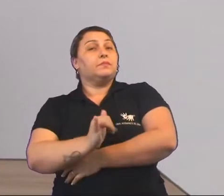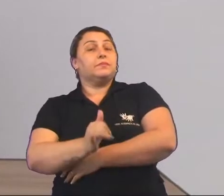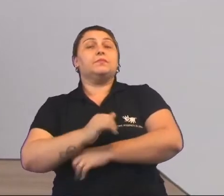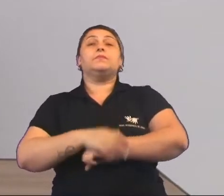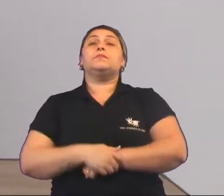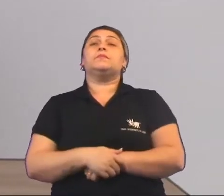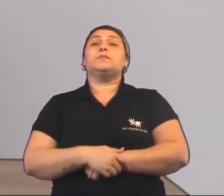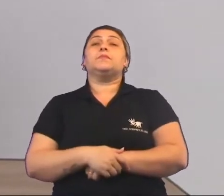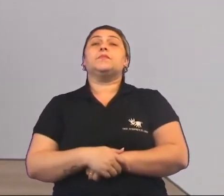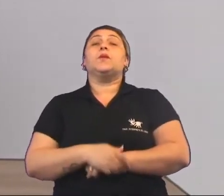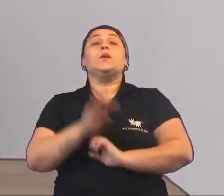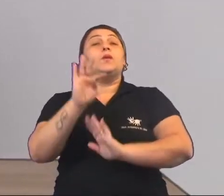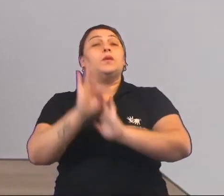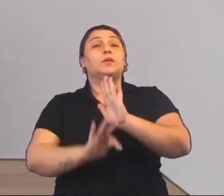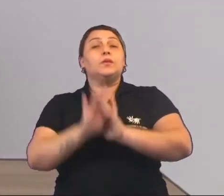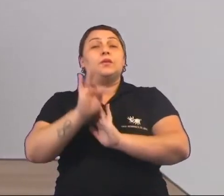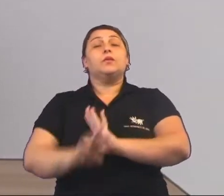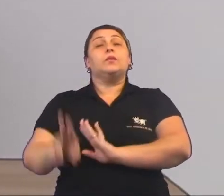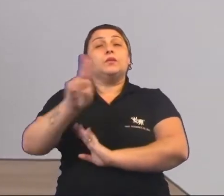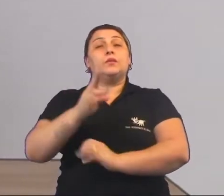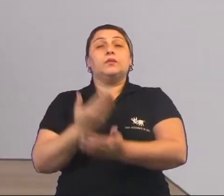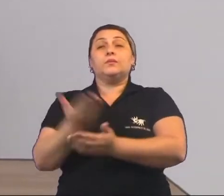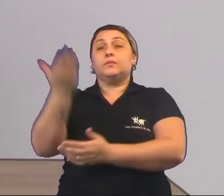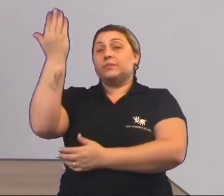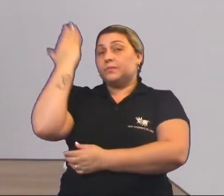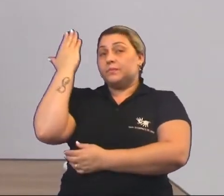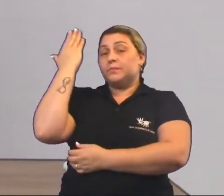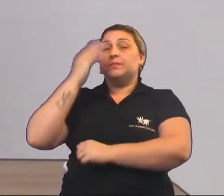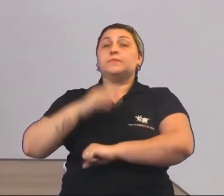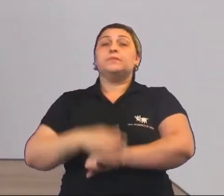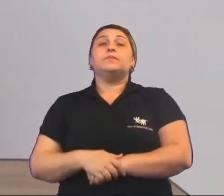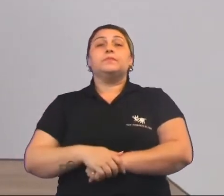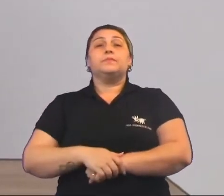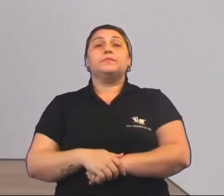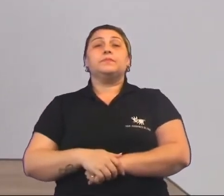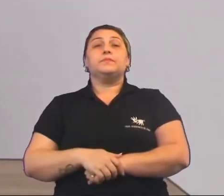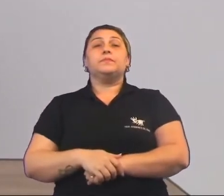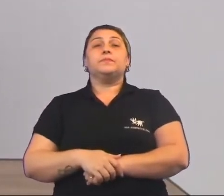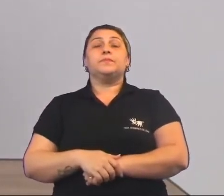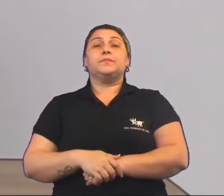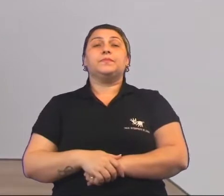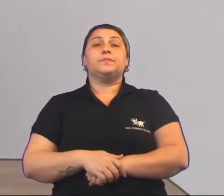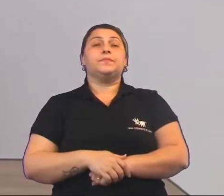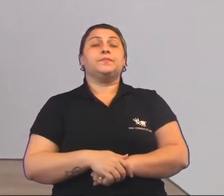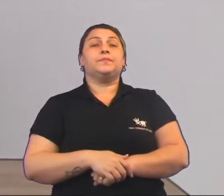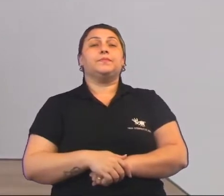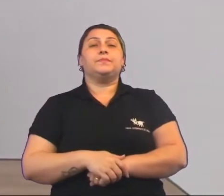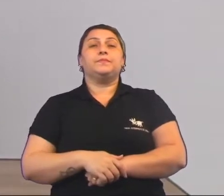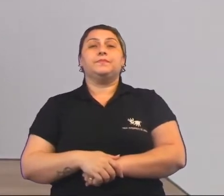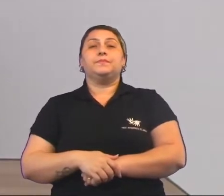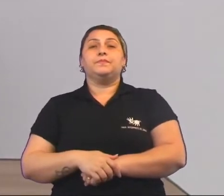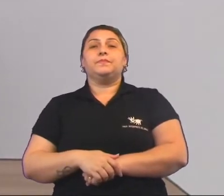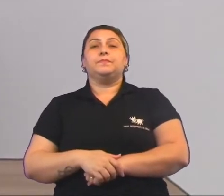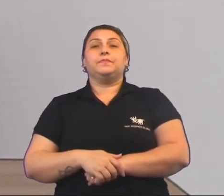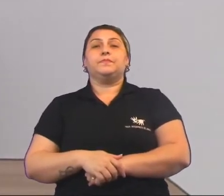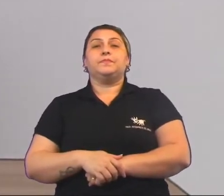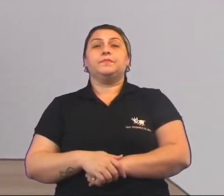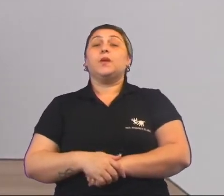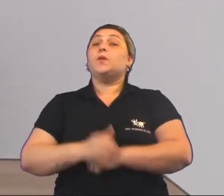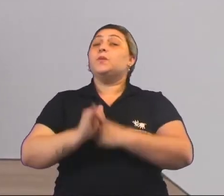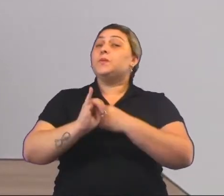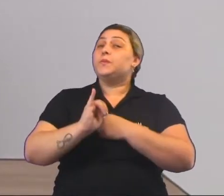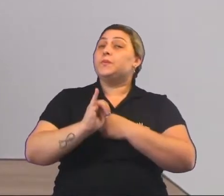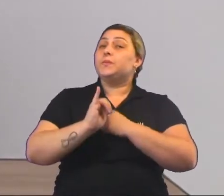fábula, com o texto que nós utilizamos na aula passada, na aula anterior a essa, que foi um